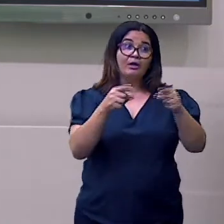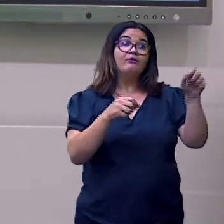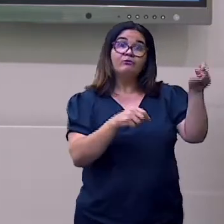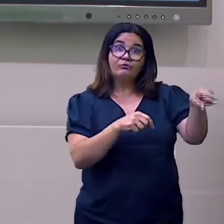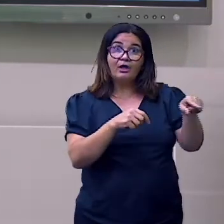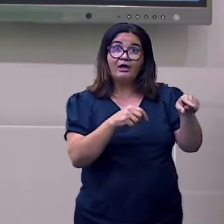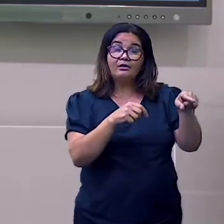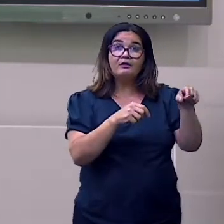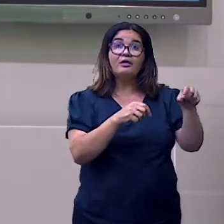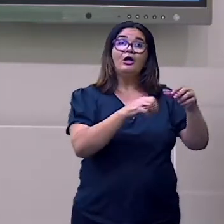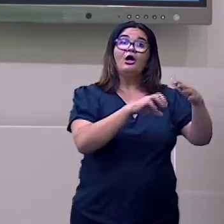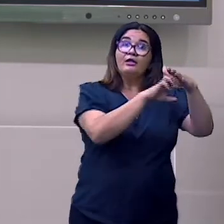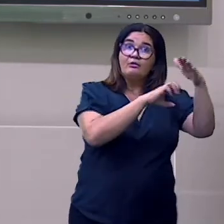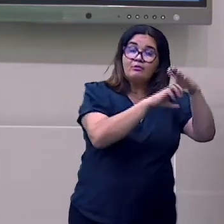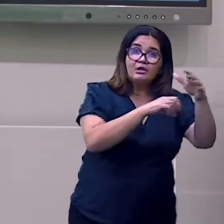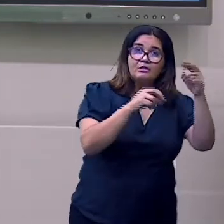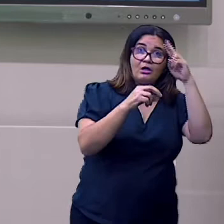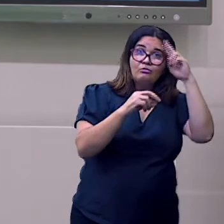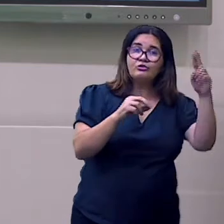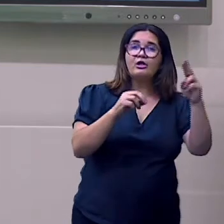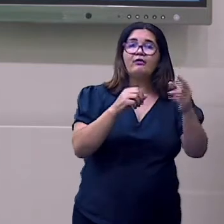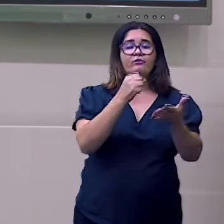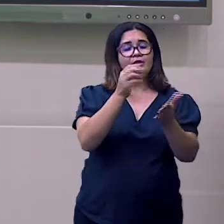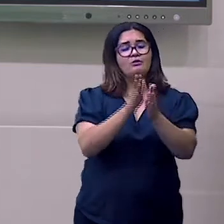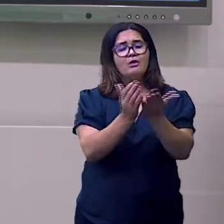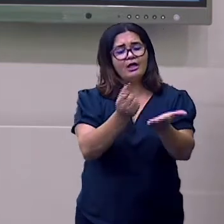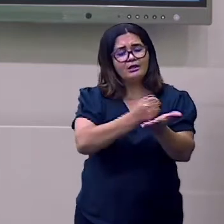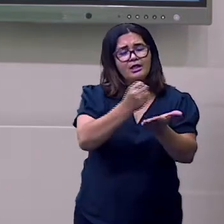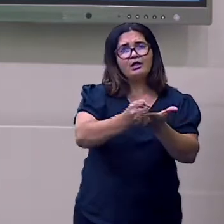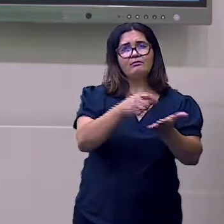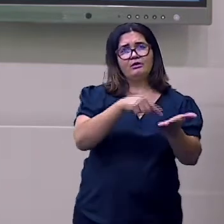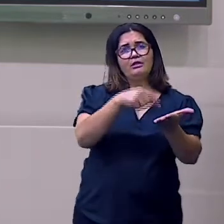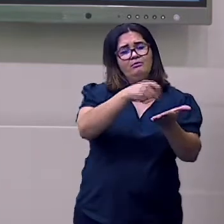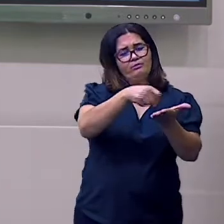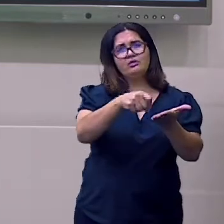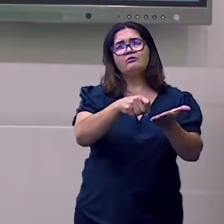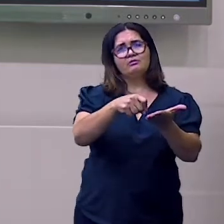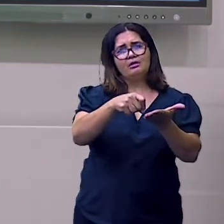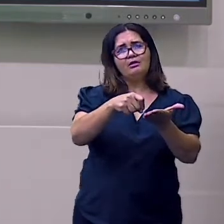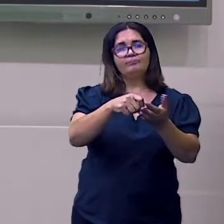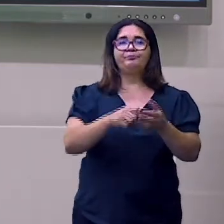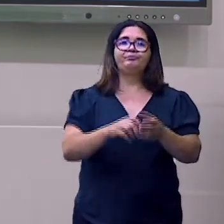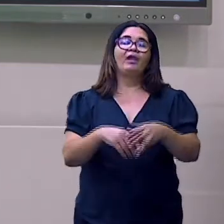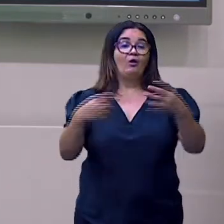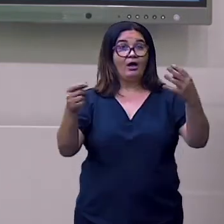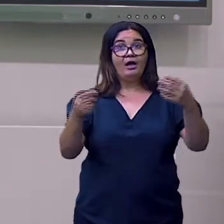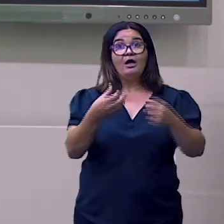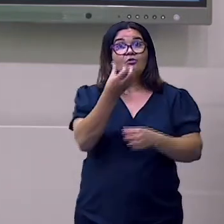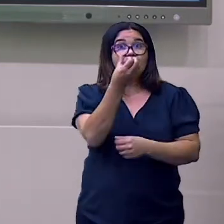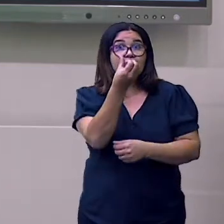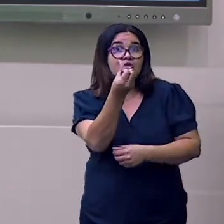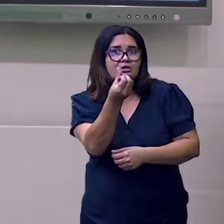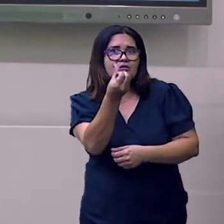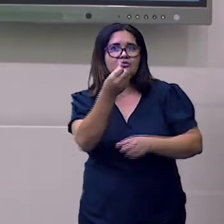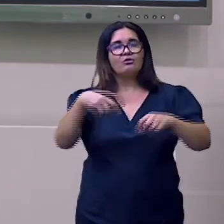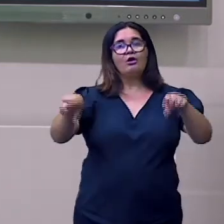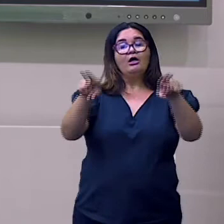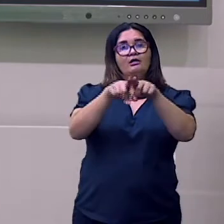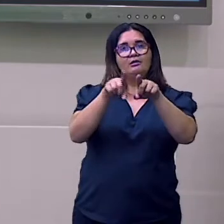que você tinha para receber. Sexto, o empregador pode descontar